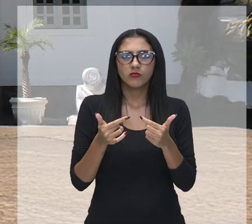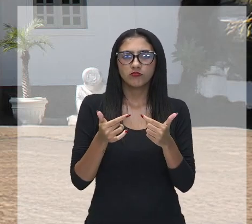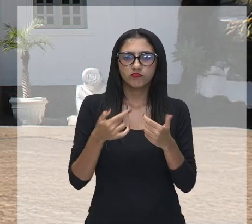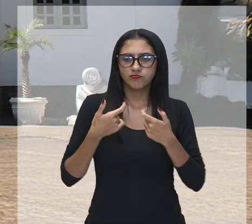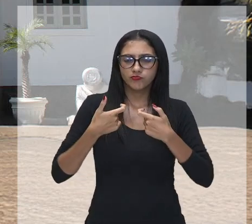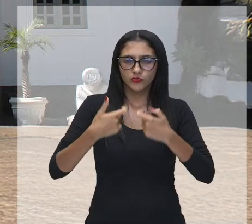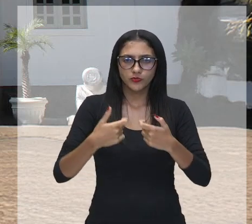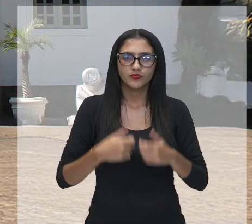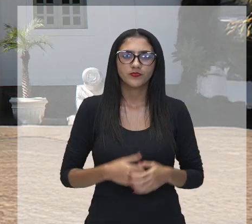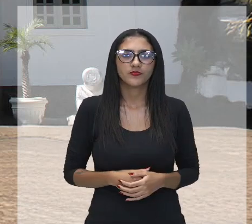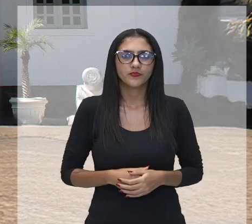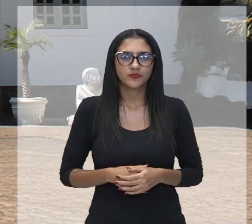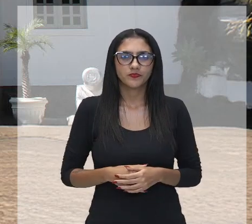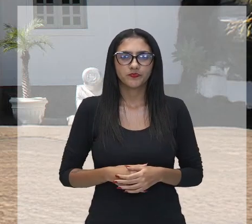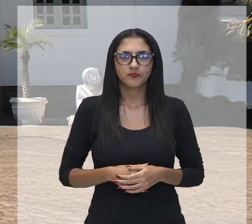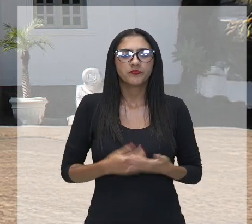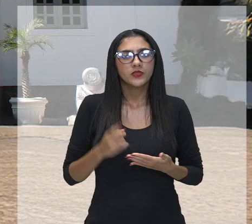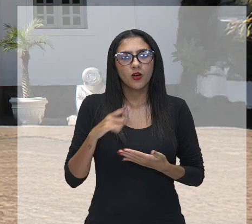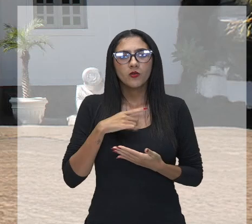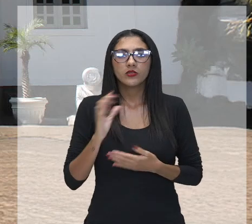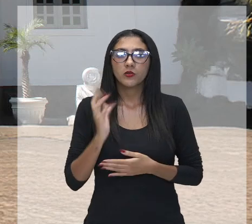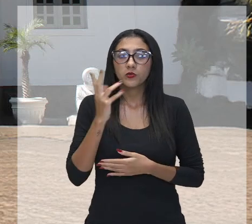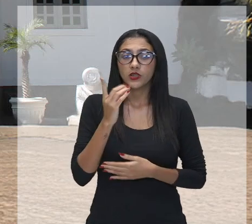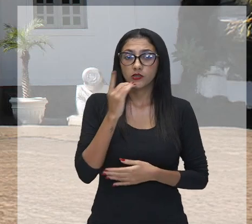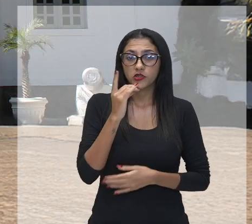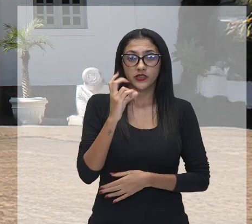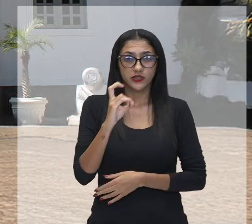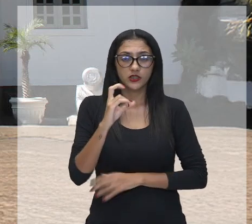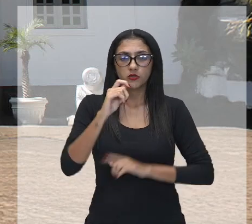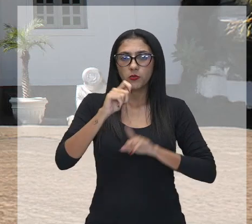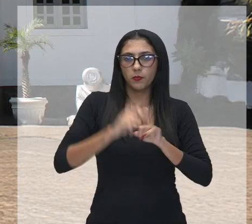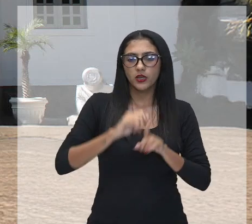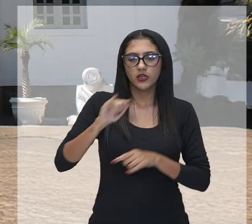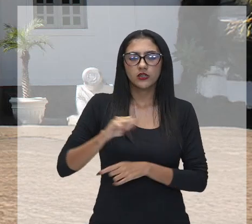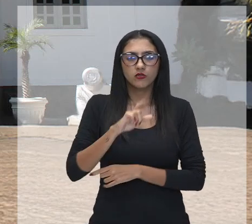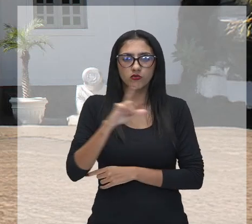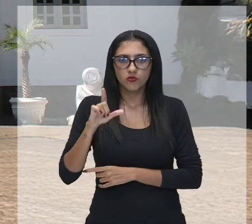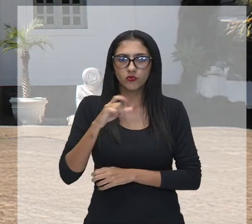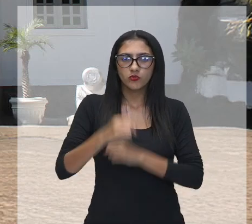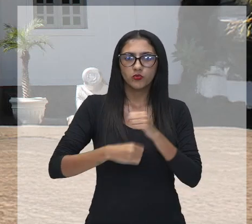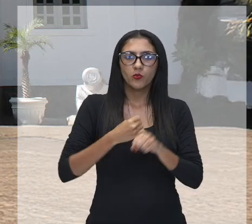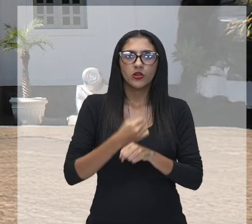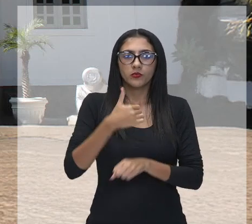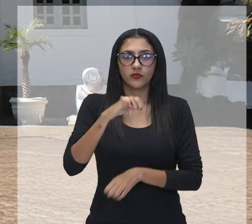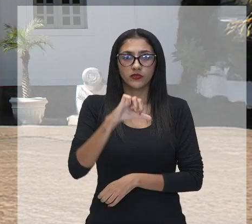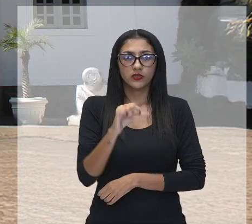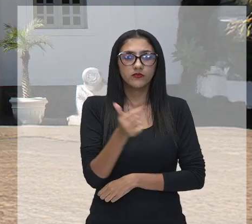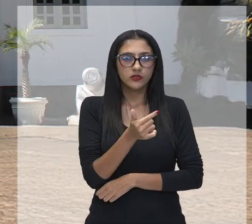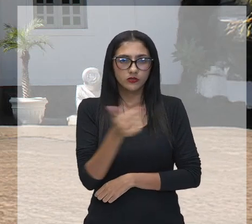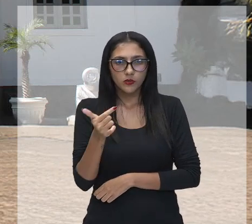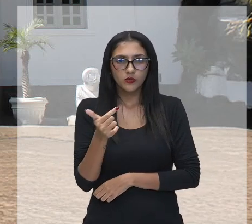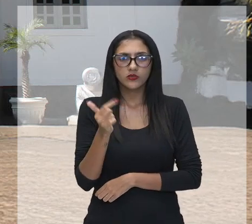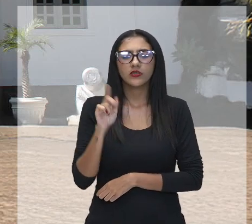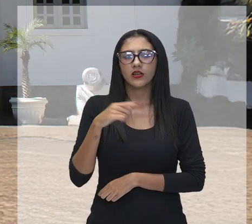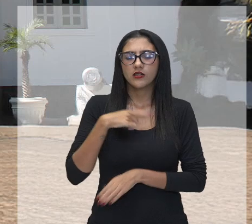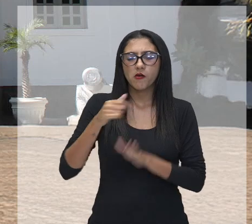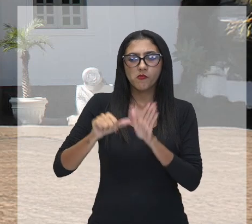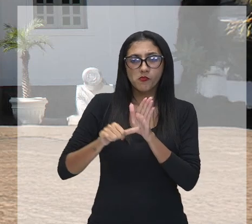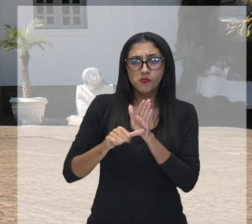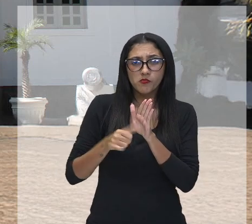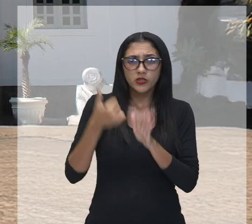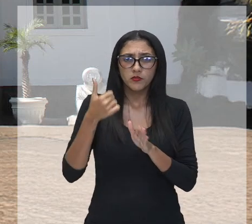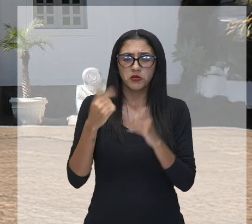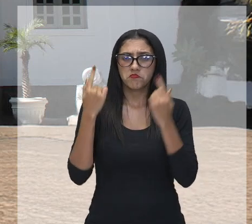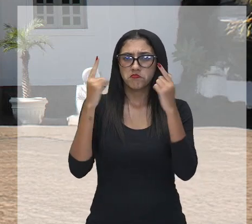legalistas. Então, esse movimento ele acontece no dia 5 de julho de 1922, que é o primeiro levante